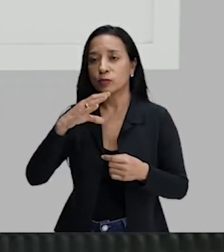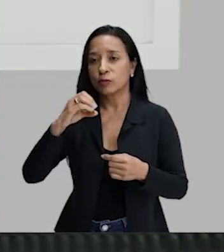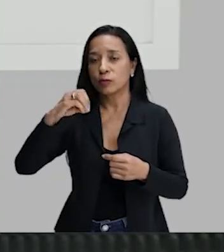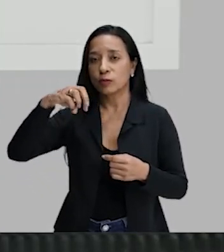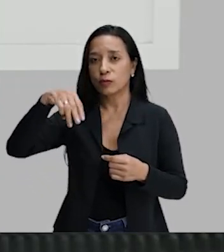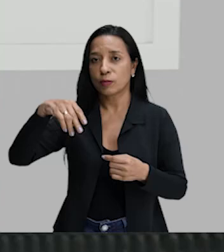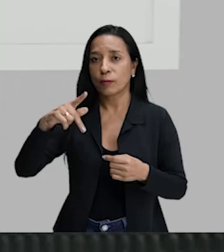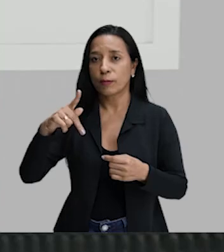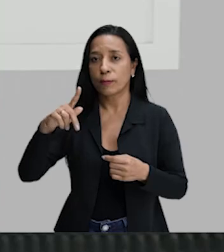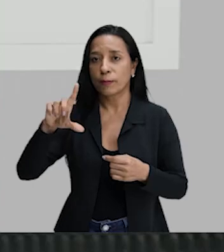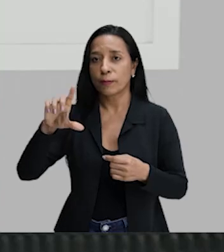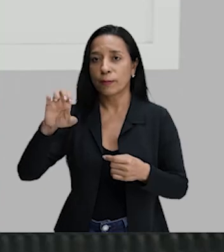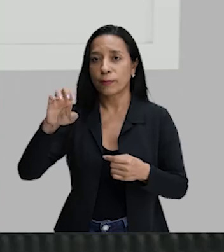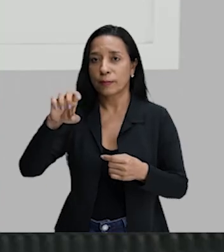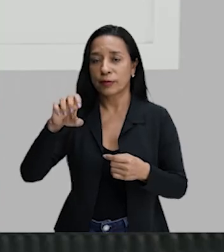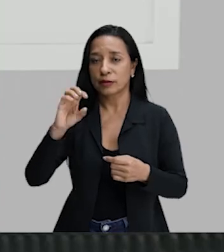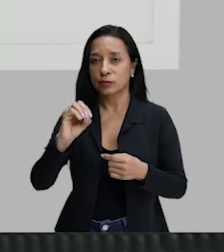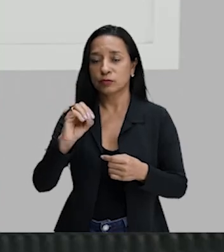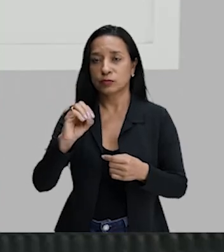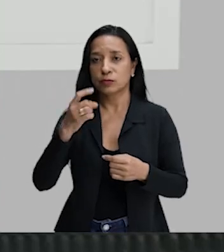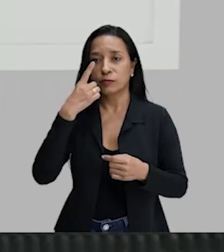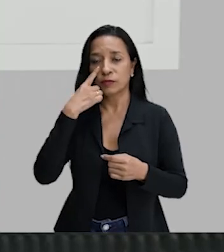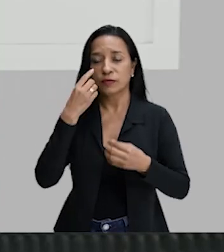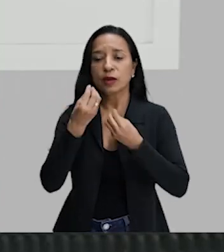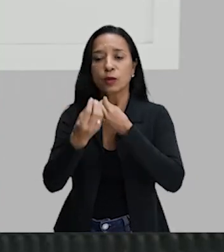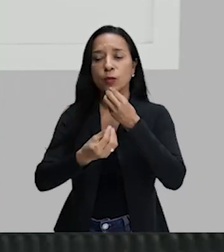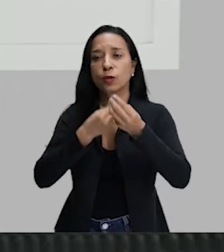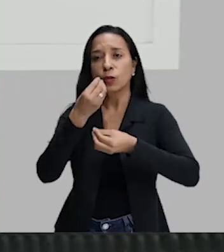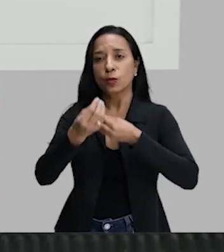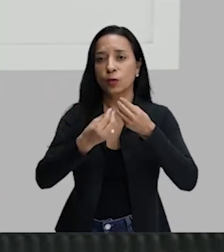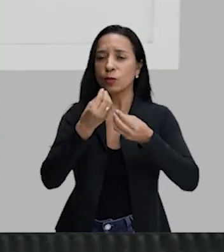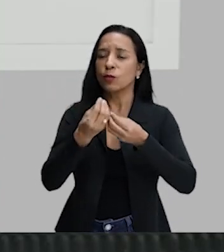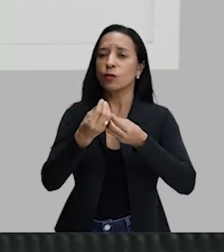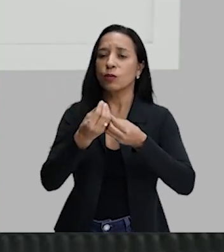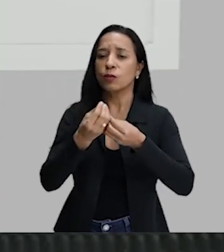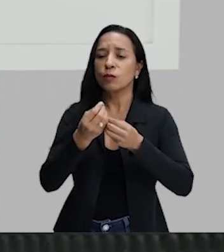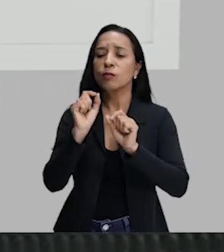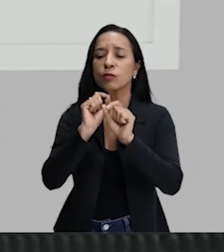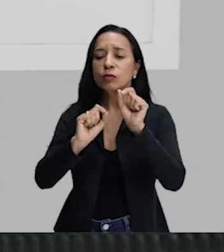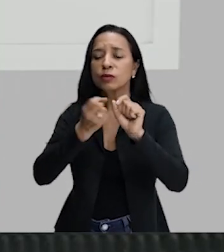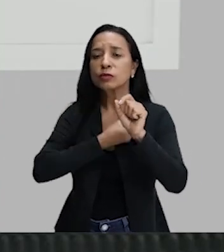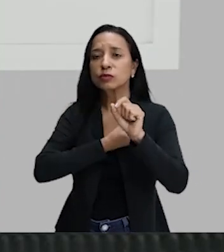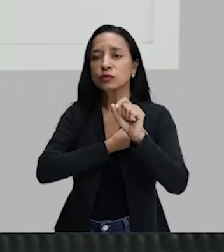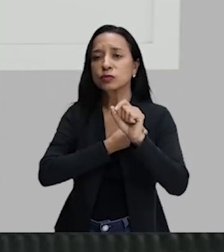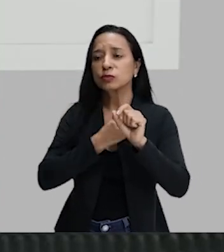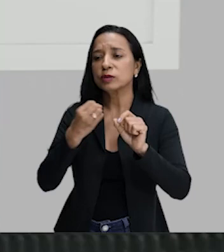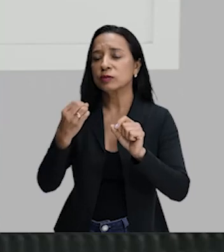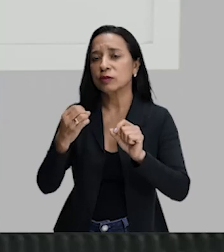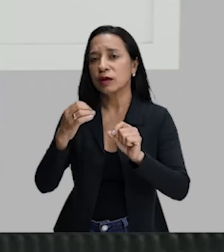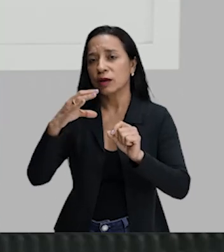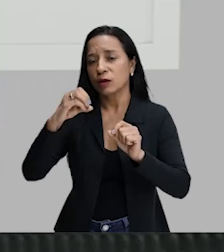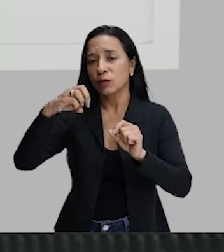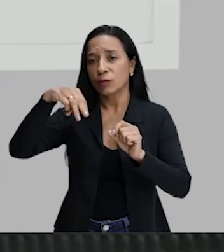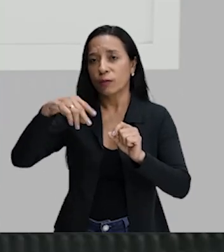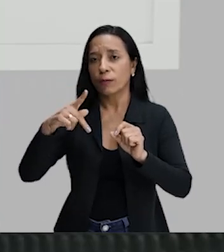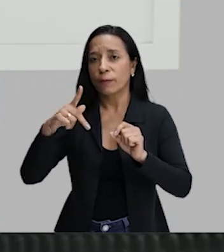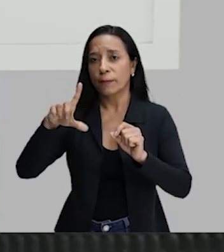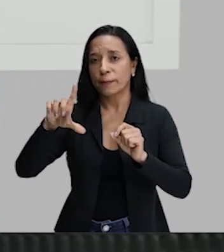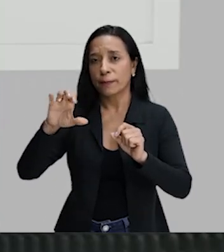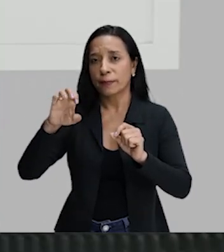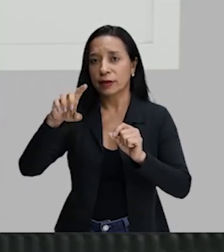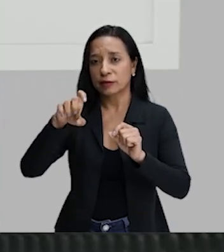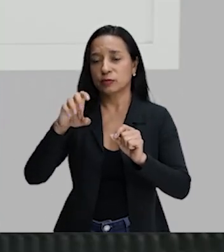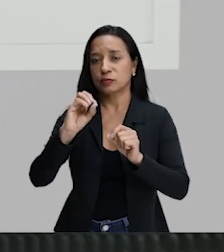Tá? A gente vai ver aqui como é que o que é esse número complexo. Né? Que a gente já deu estudado sobre os